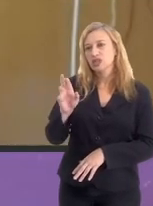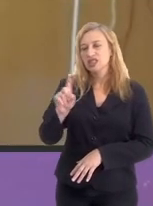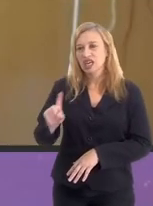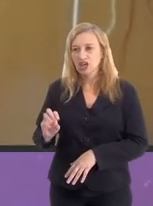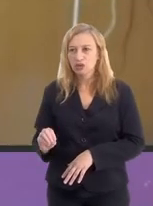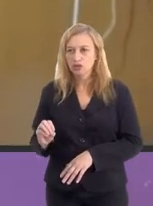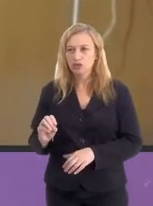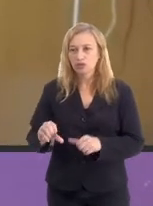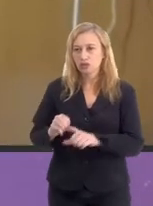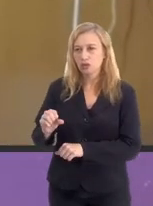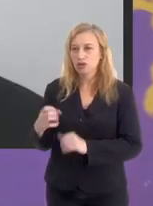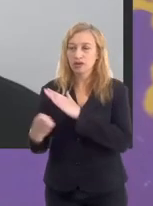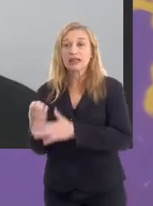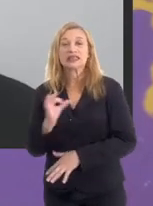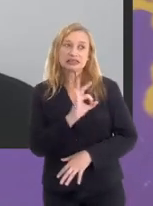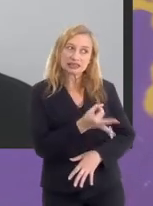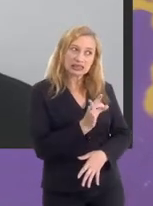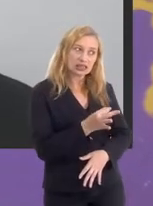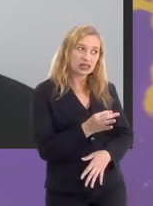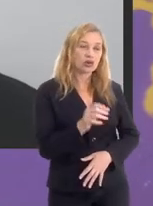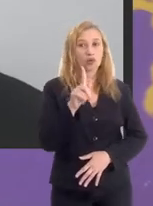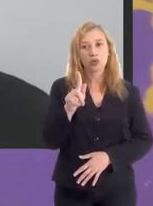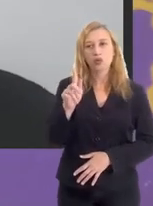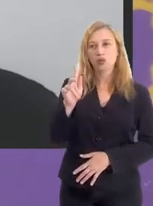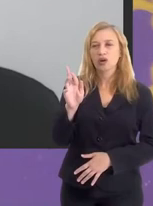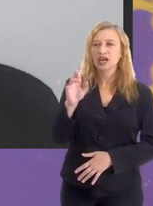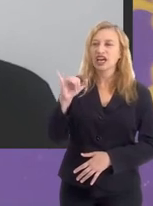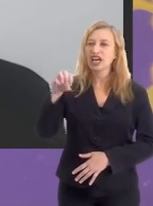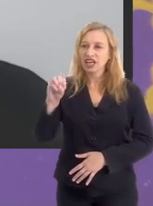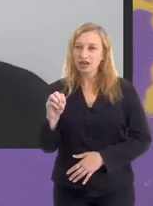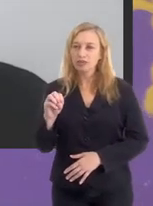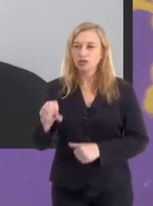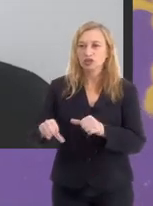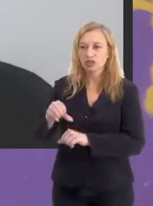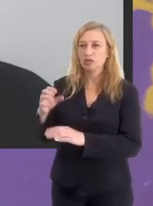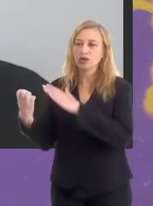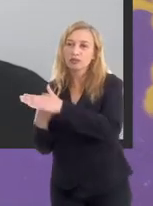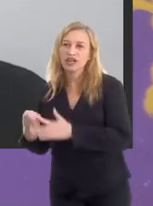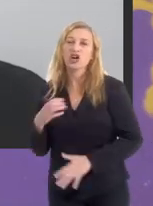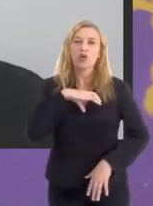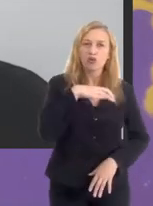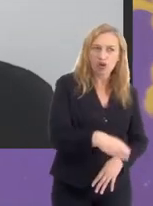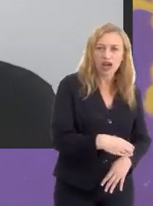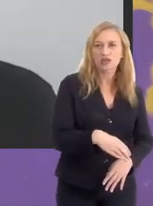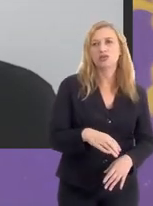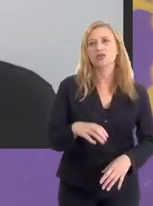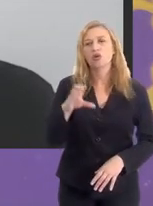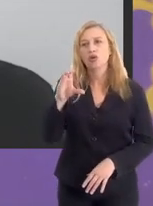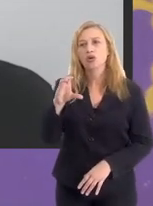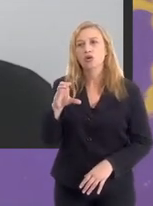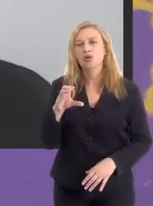impressa ou em É com certeza o Grêmio virou empresa eu Vasco ainda tenta virar a empresa né